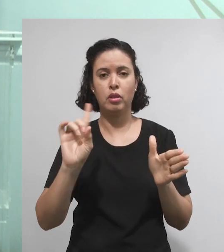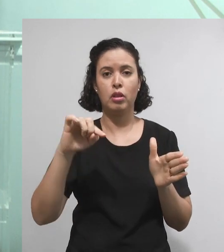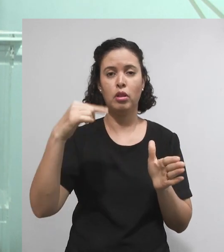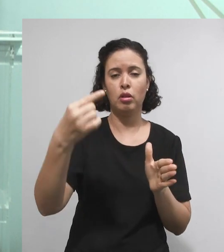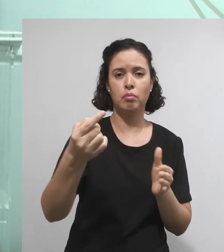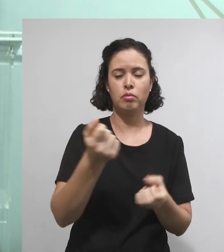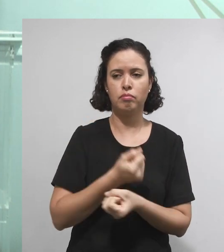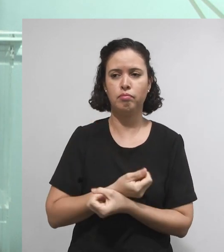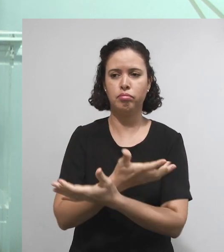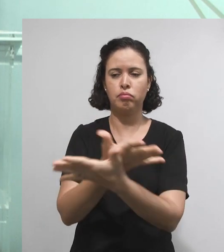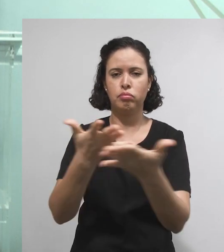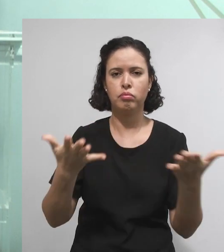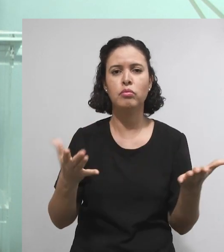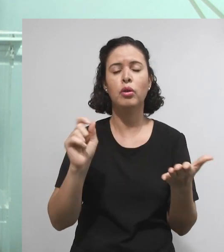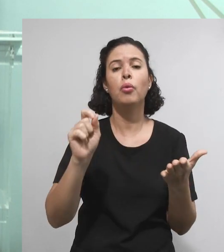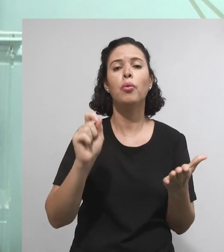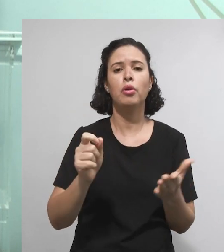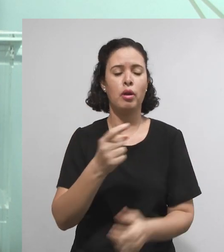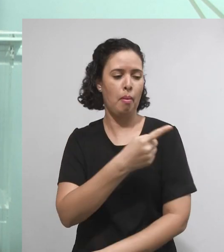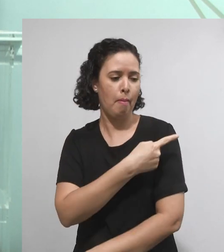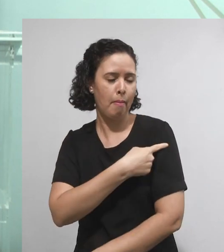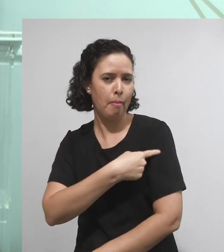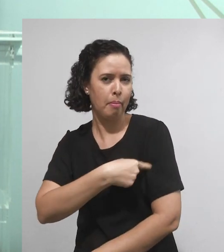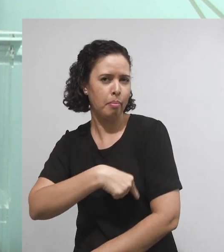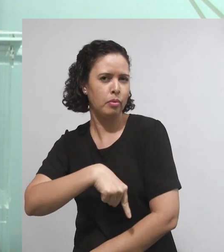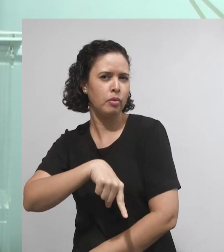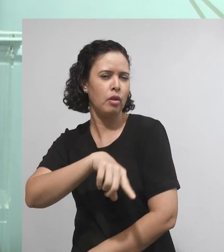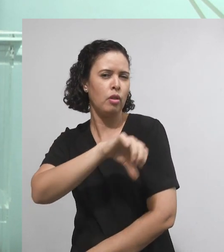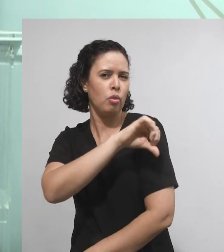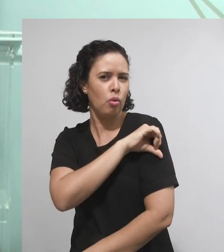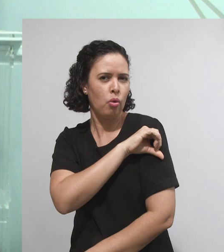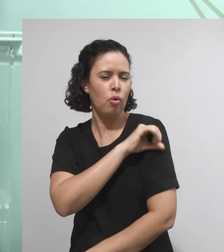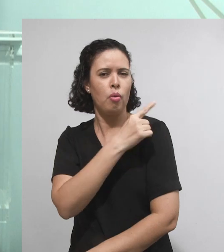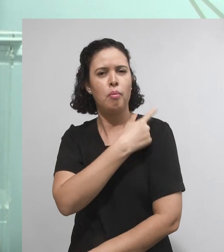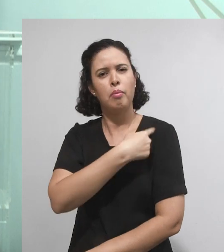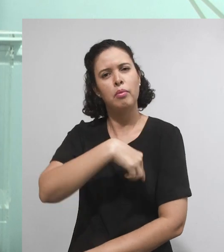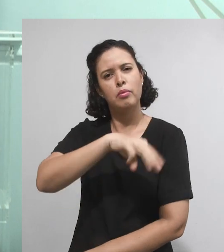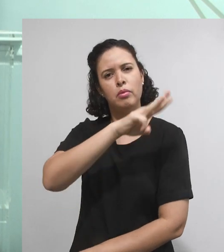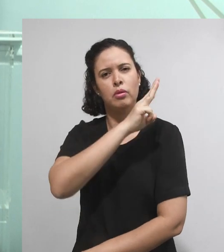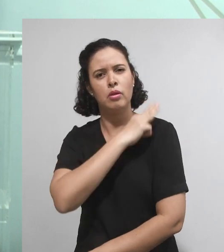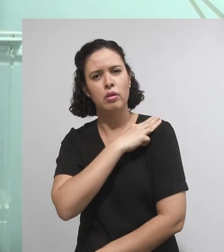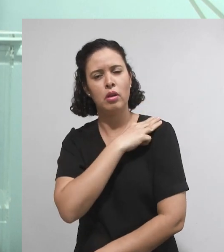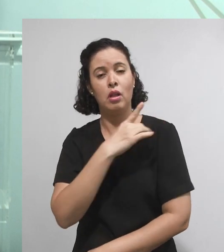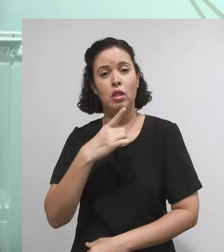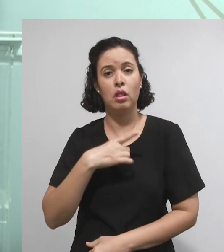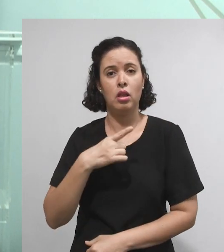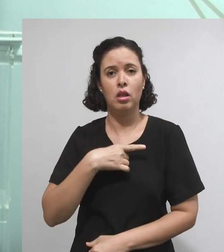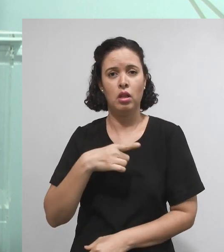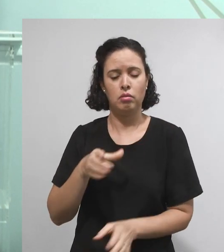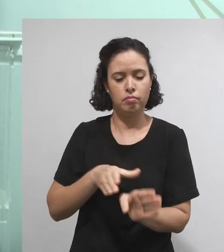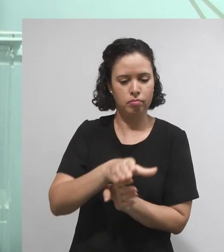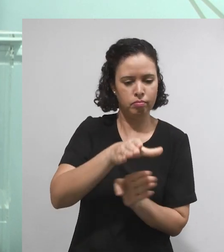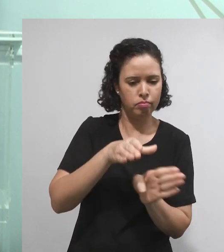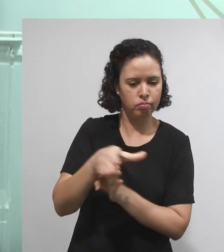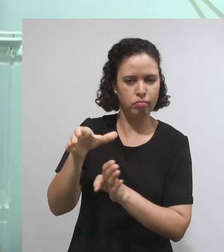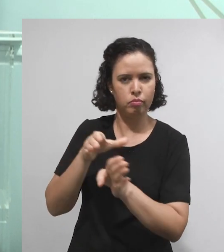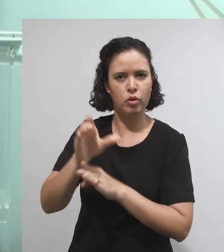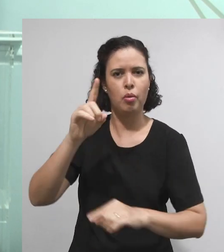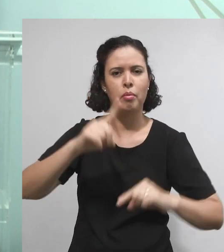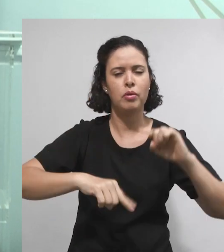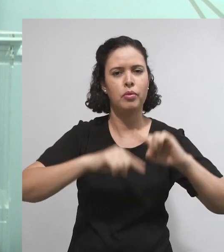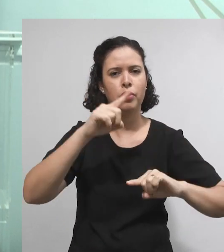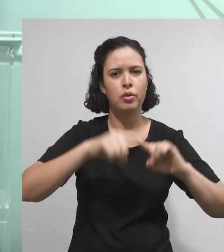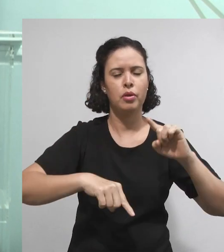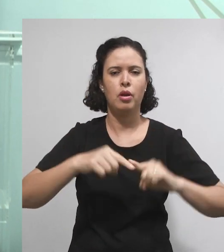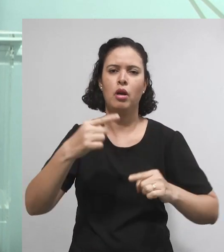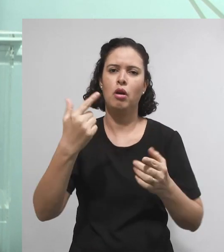distribuído efetivamente em cada etapa, em cada ano, em cada série. E você tem as orientações para os